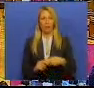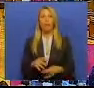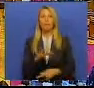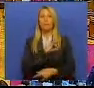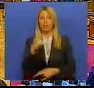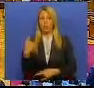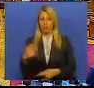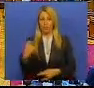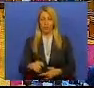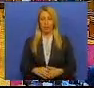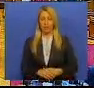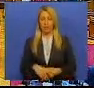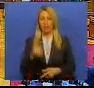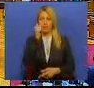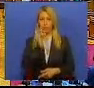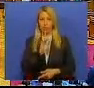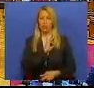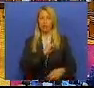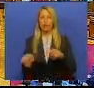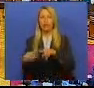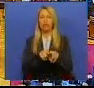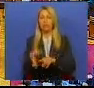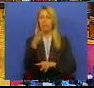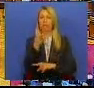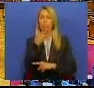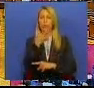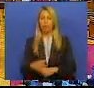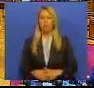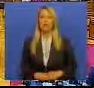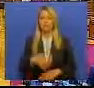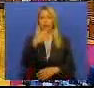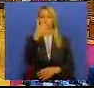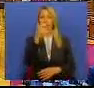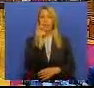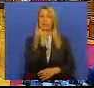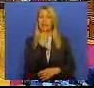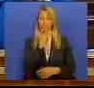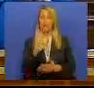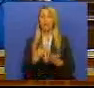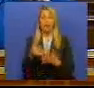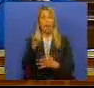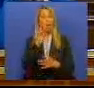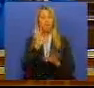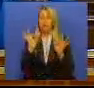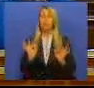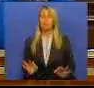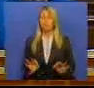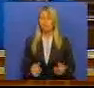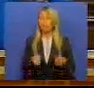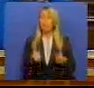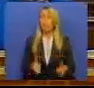Senhor Presidente, senhoras e senhores deputados, o 25 de Abril garantiu, e bem,